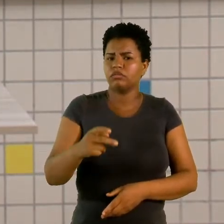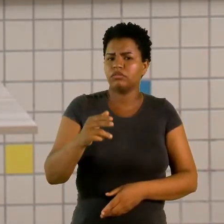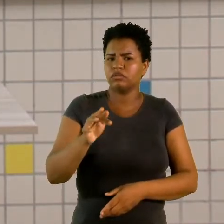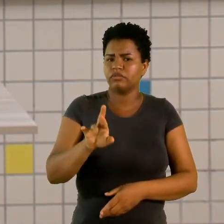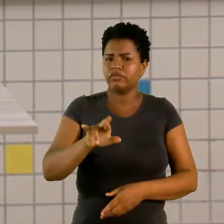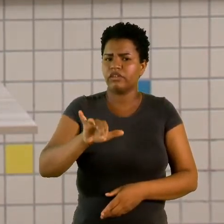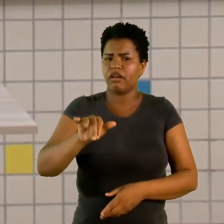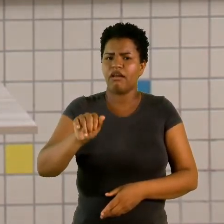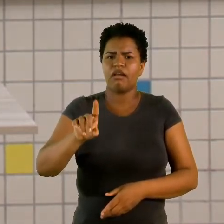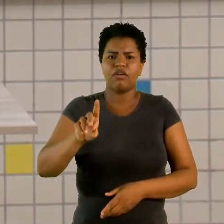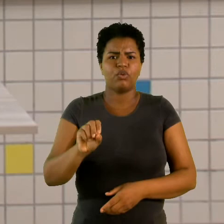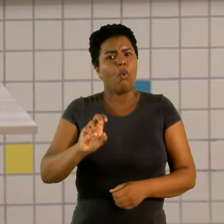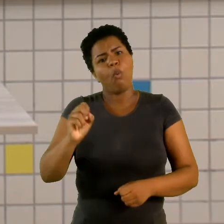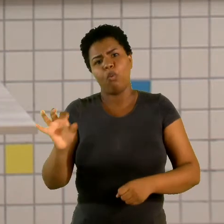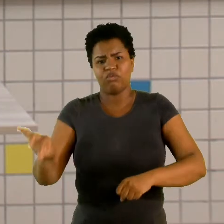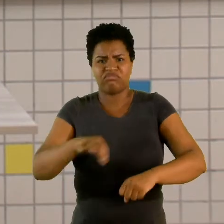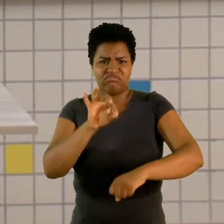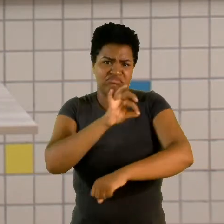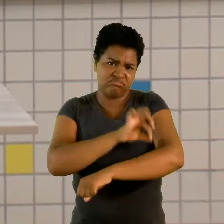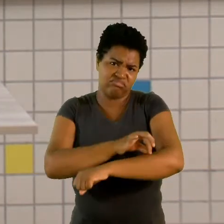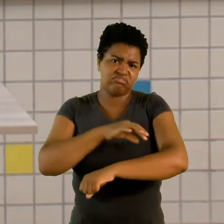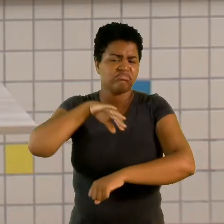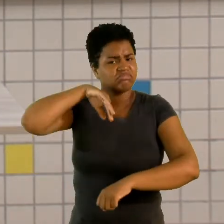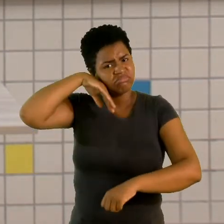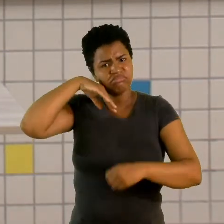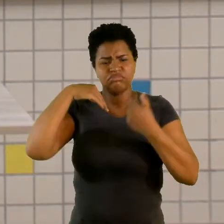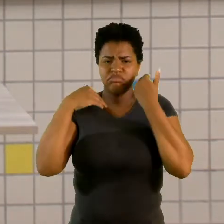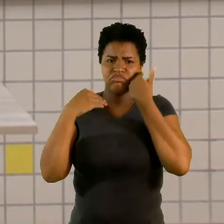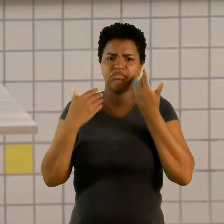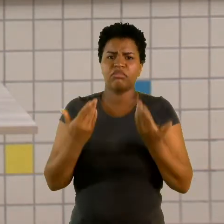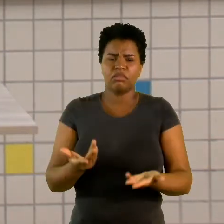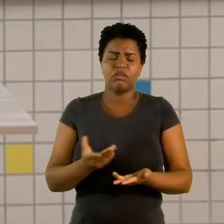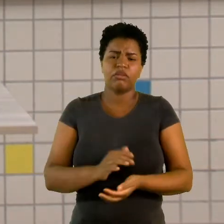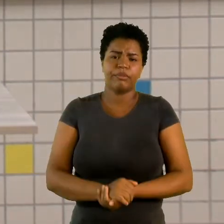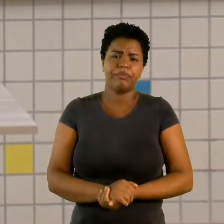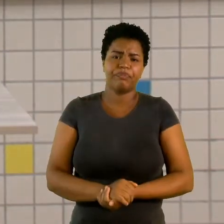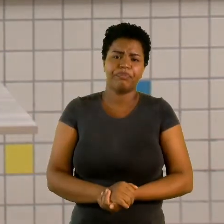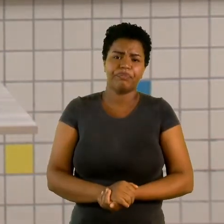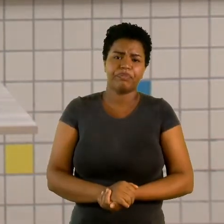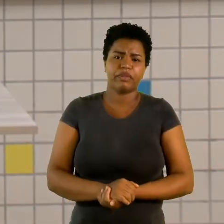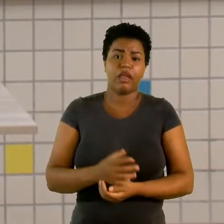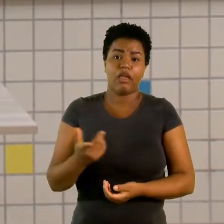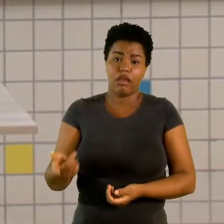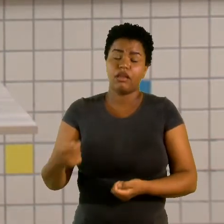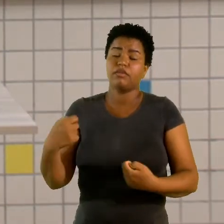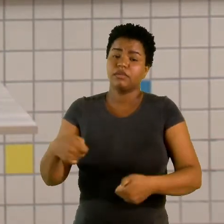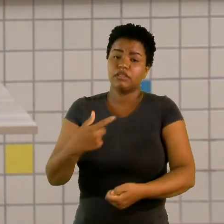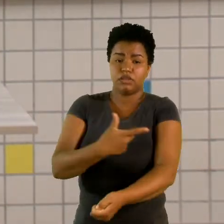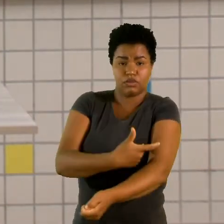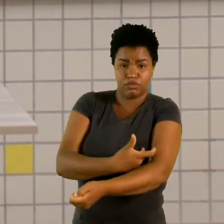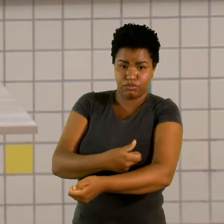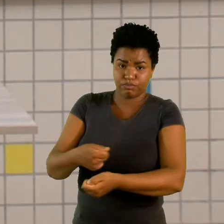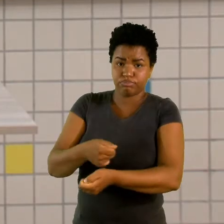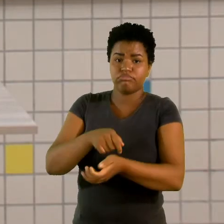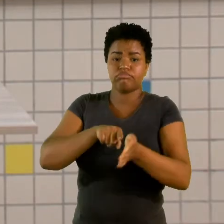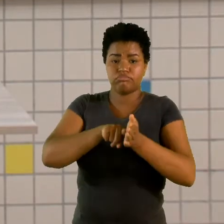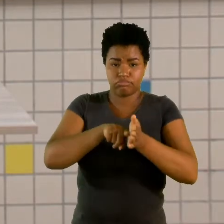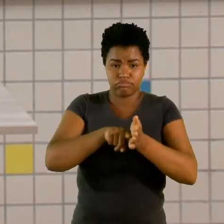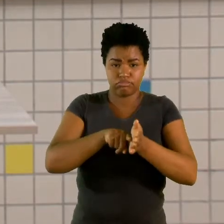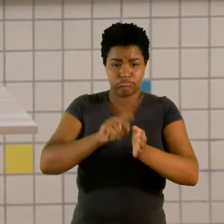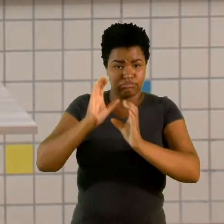dengue? Como nós falamos, é através lá do exame que é feito nos laboratórios que eles